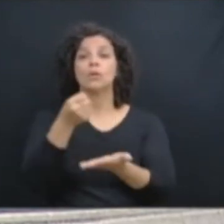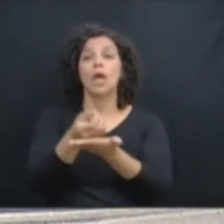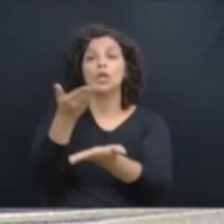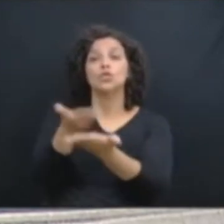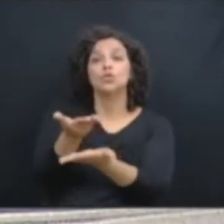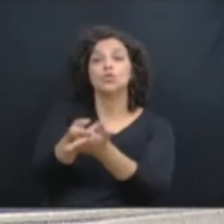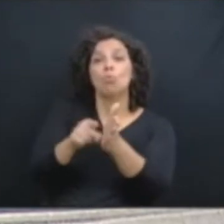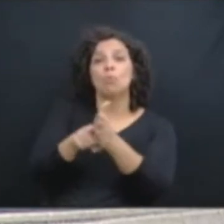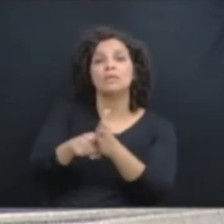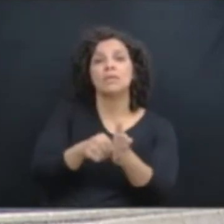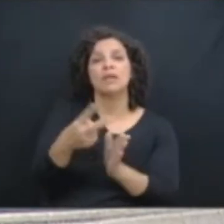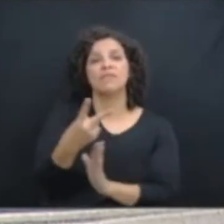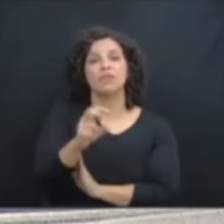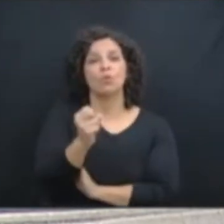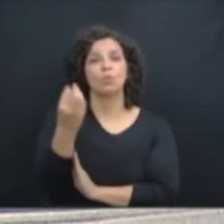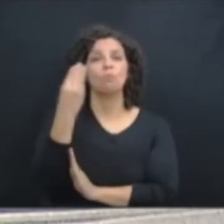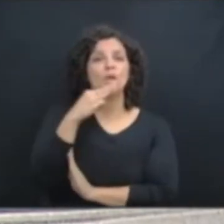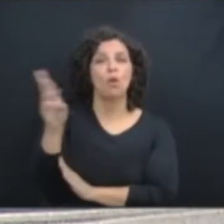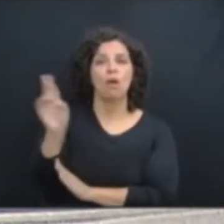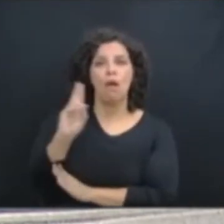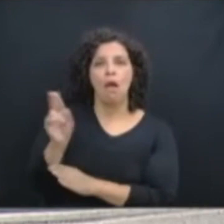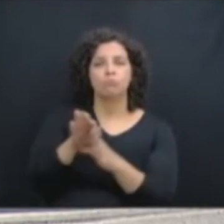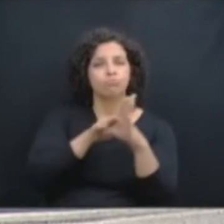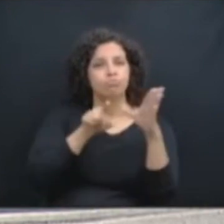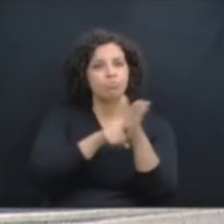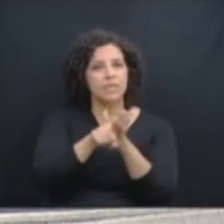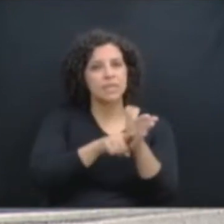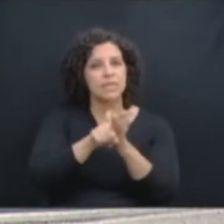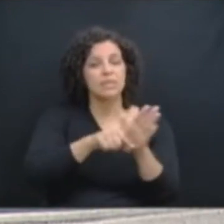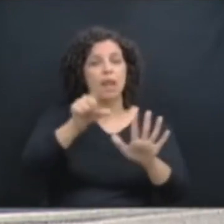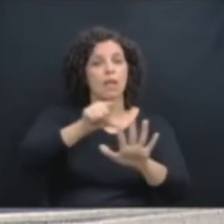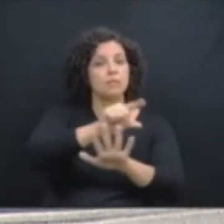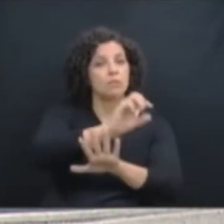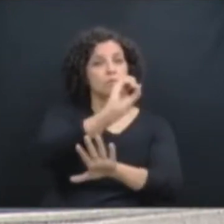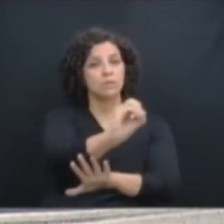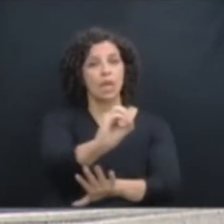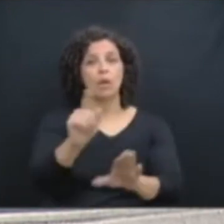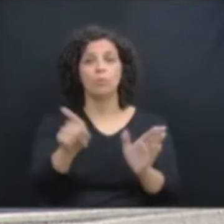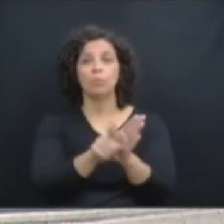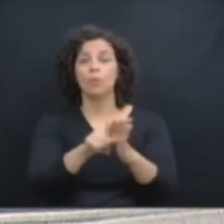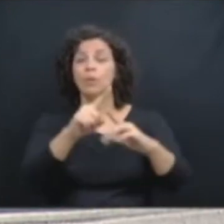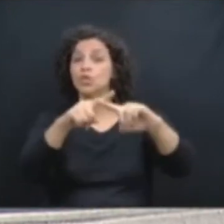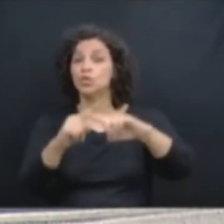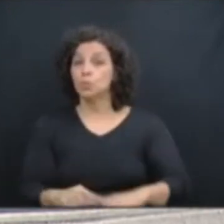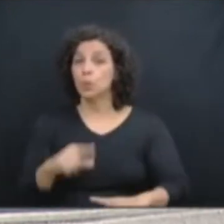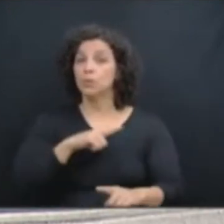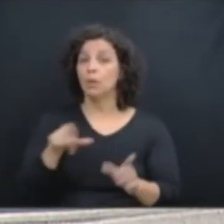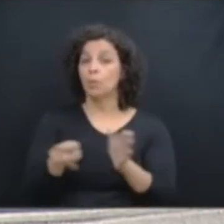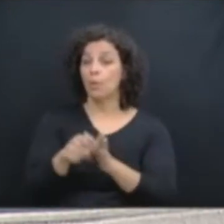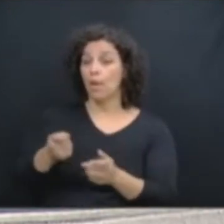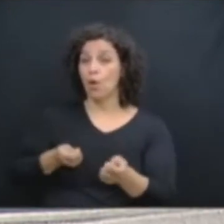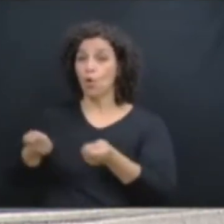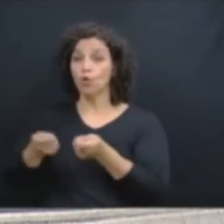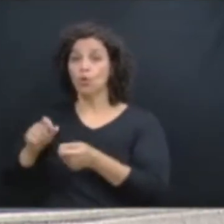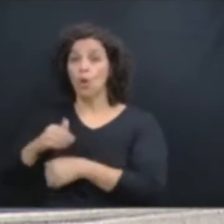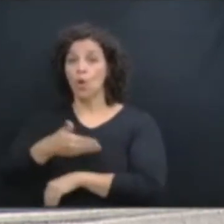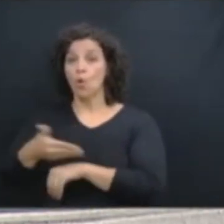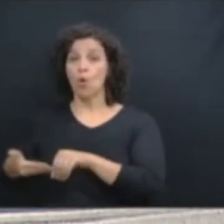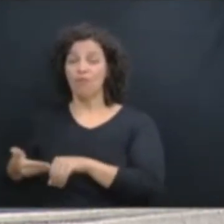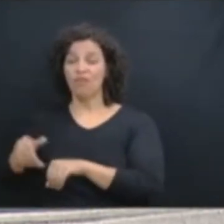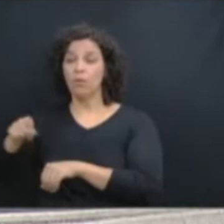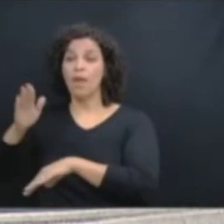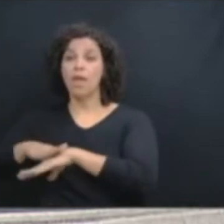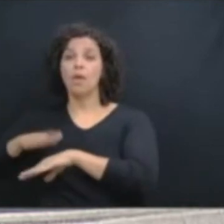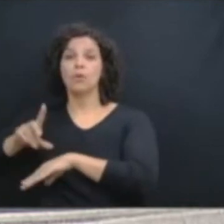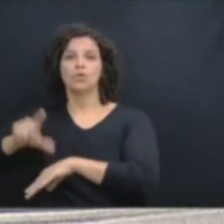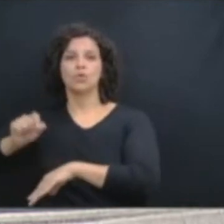estudos. 28 milhões de reais dispensados de licitação, numa competência que seria do sócio controlador e não da